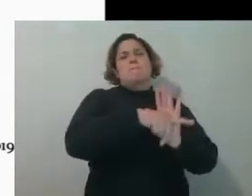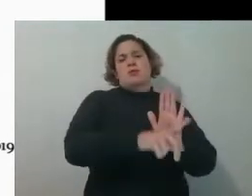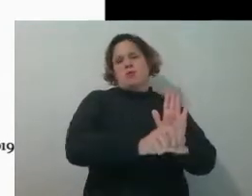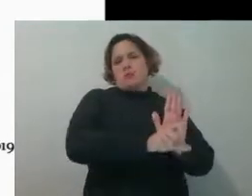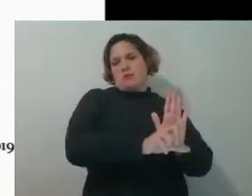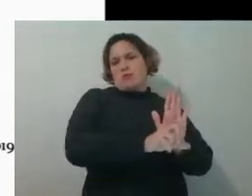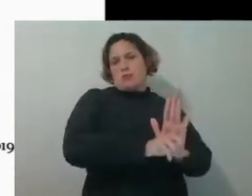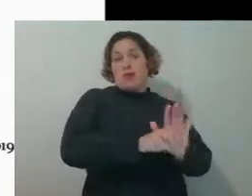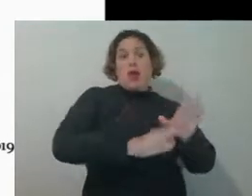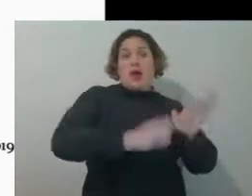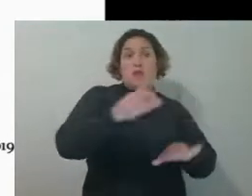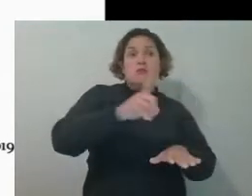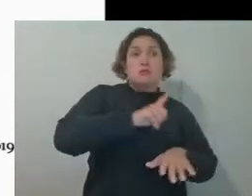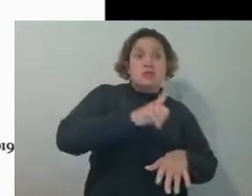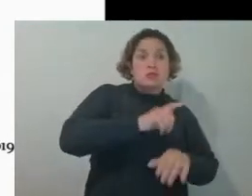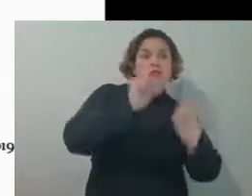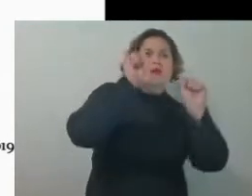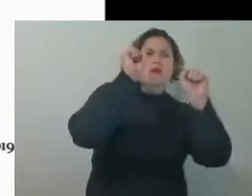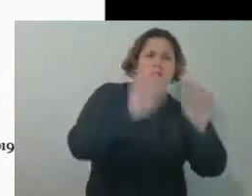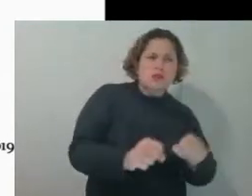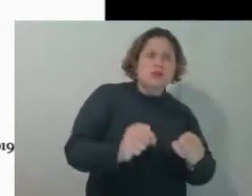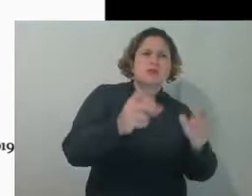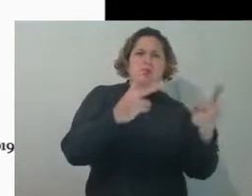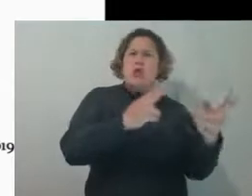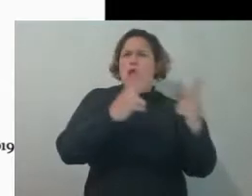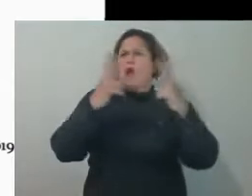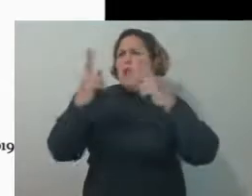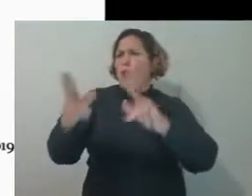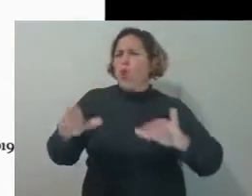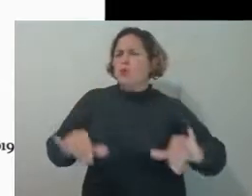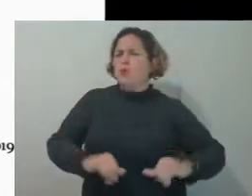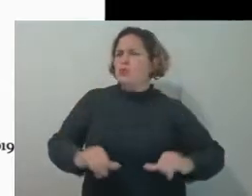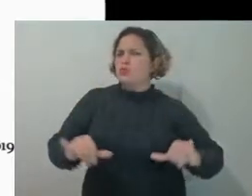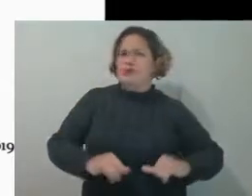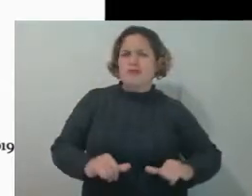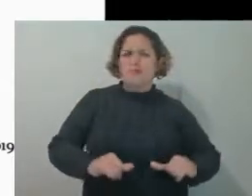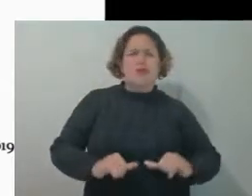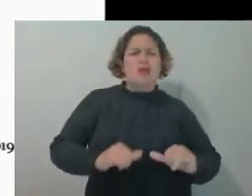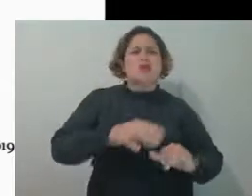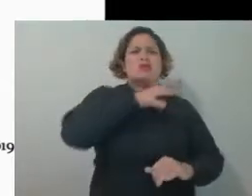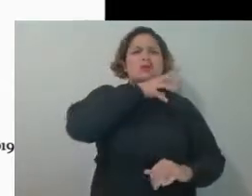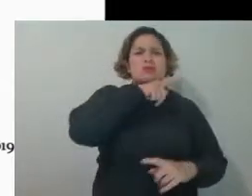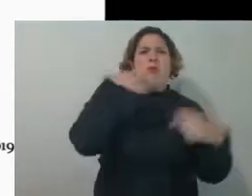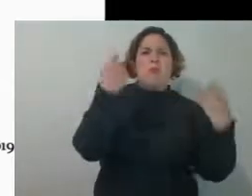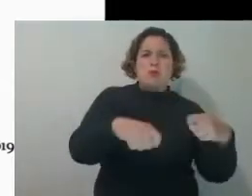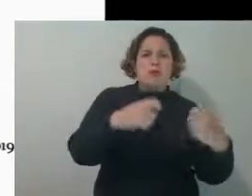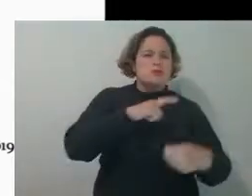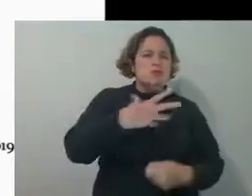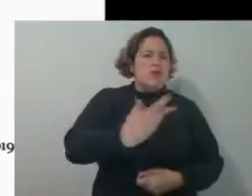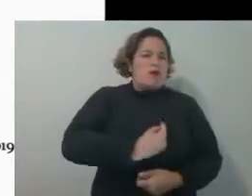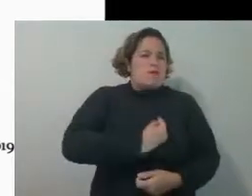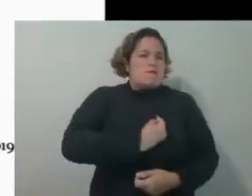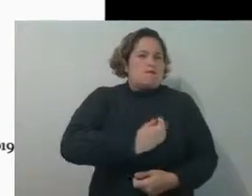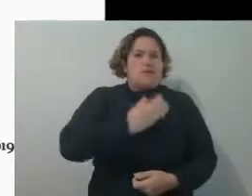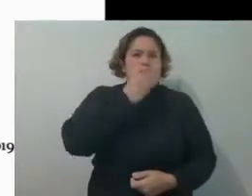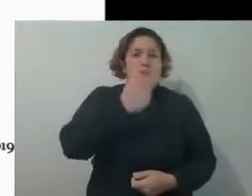diferente. Algumas reconhecem esse sofrimento, né, esse estado de bem-estar negativo e outras